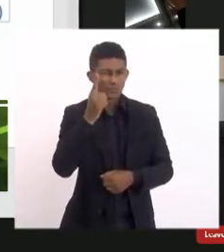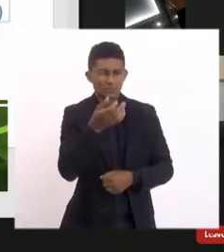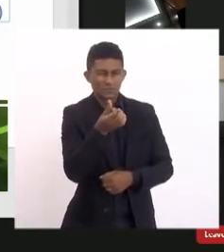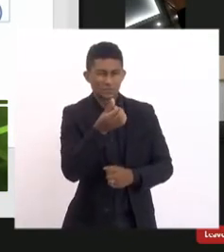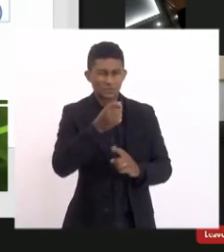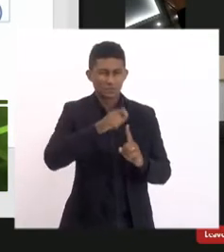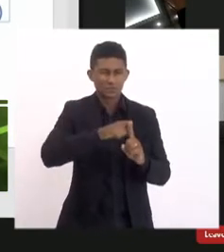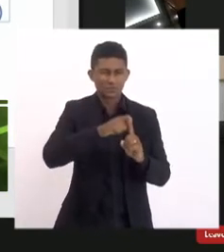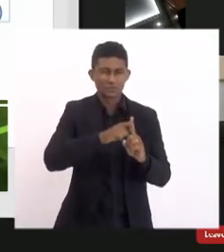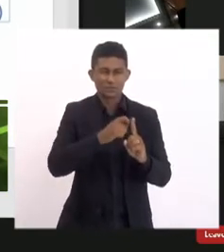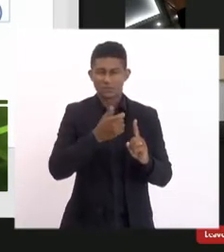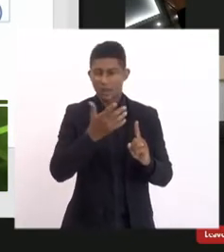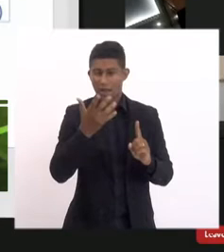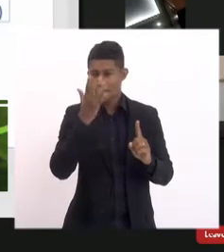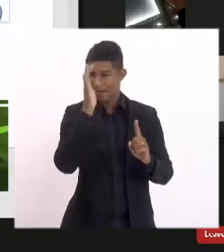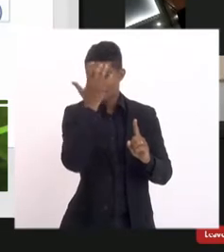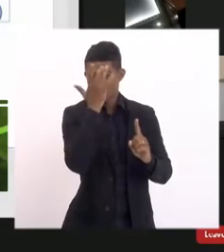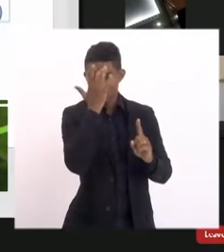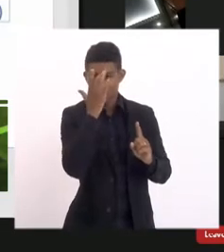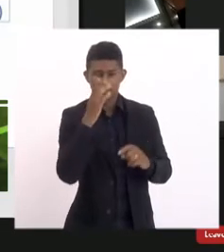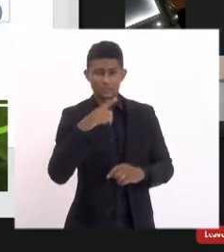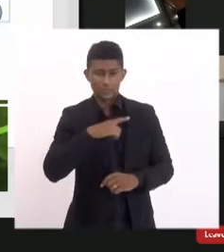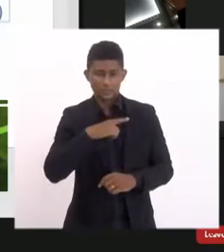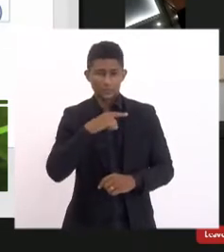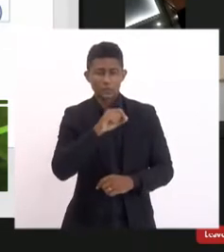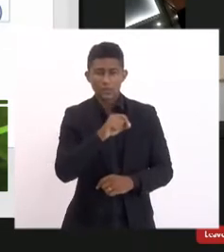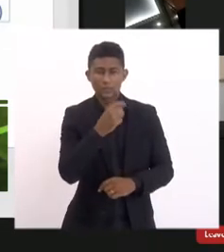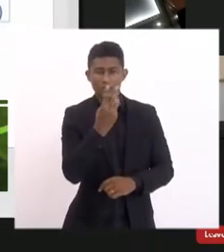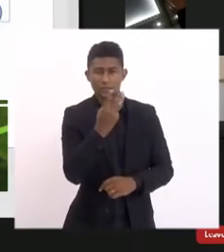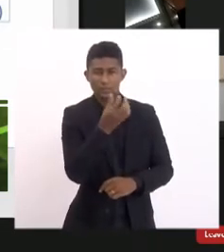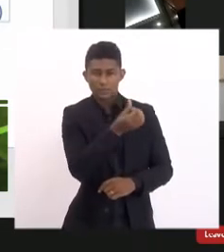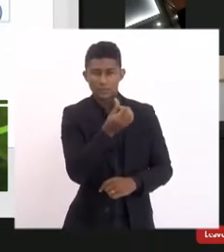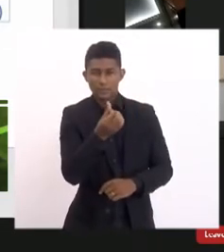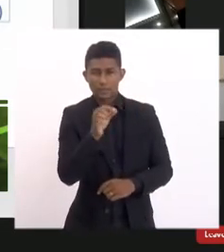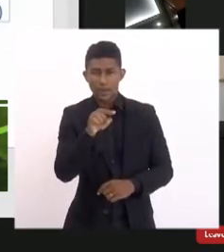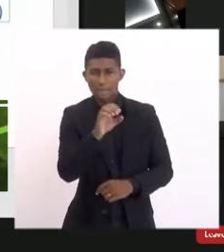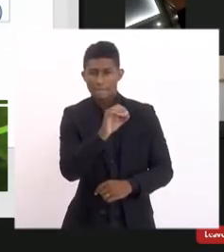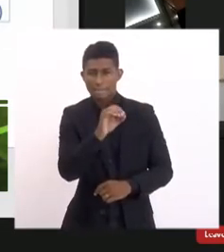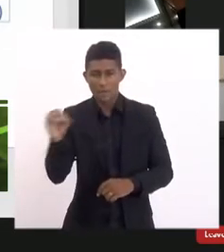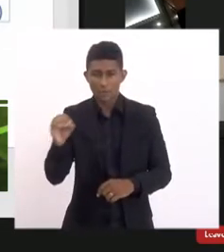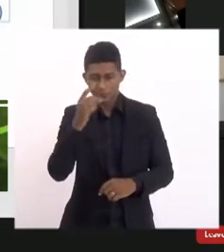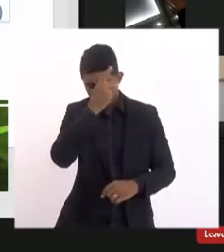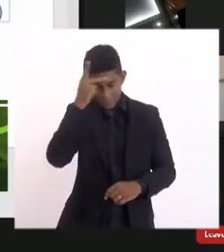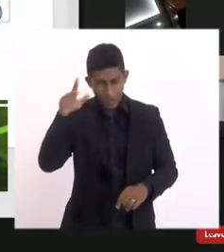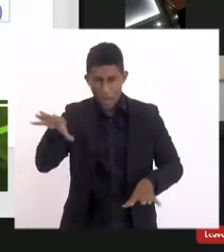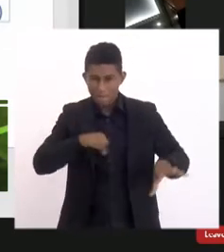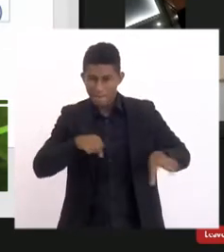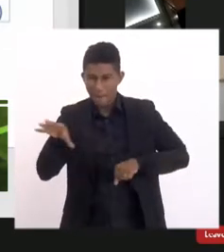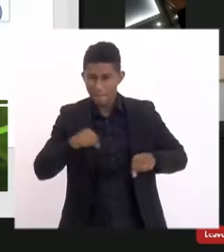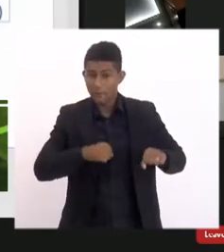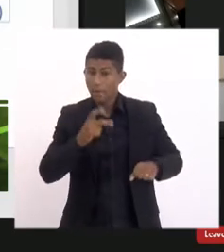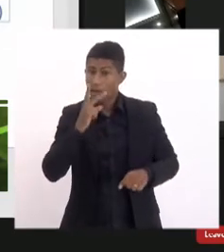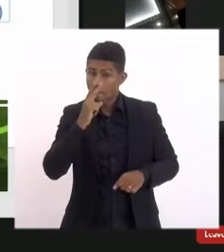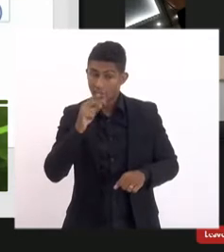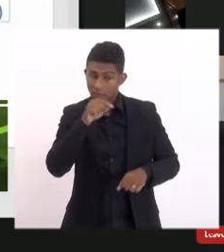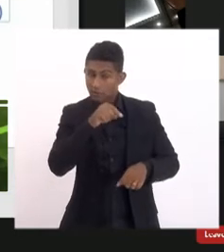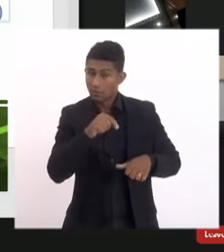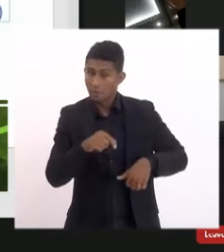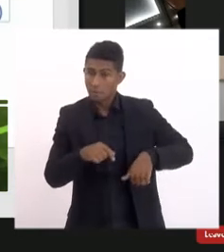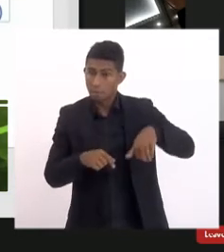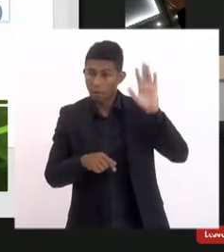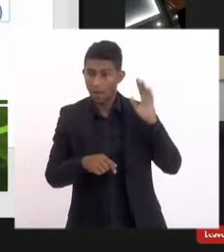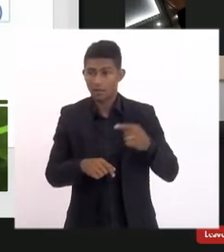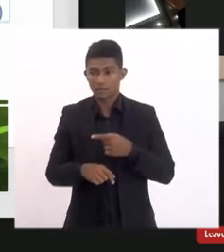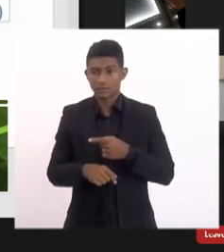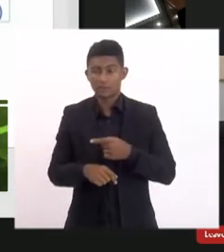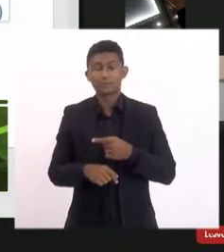fevereiro, nós tivemos 366 mil casos, ou seja, um aumento em relação ao mesmo período do ano passado de